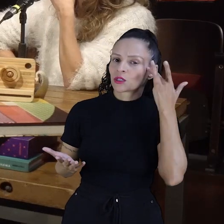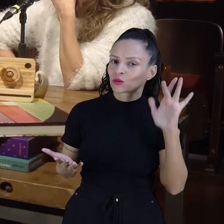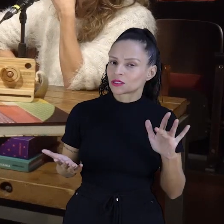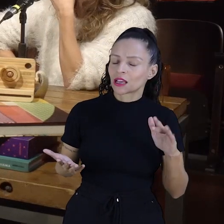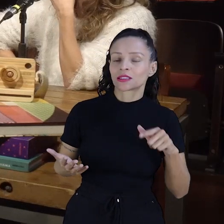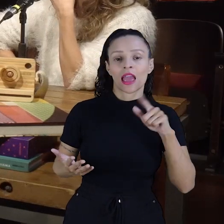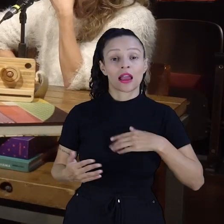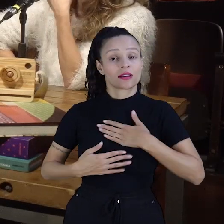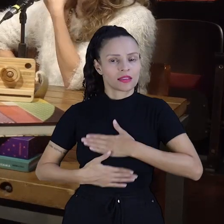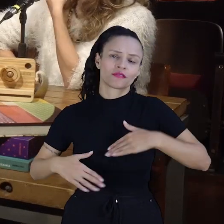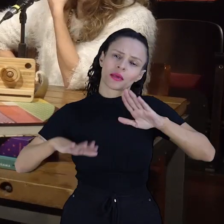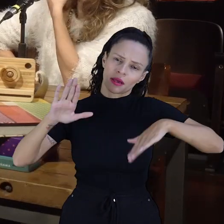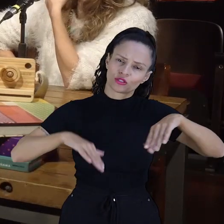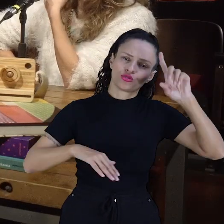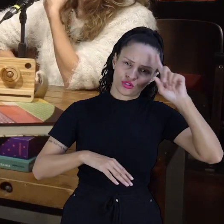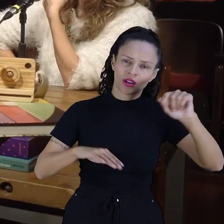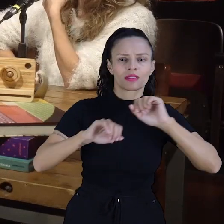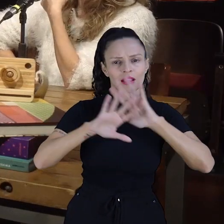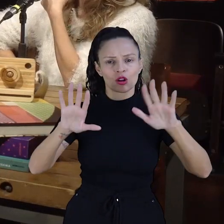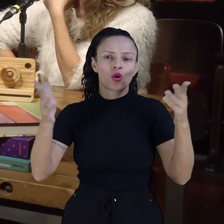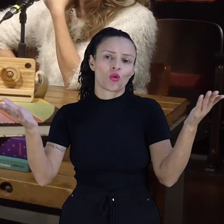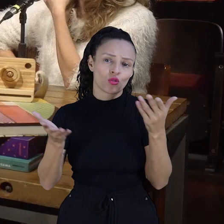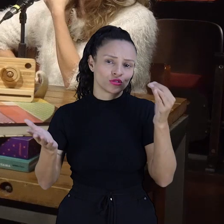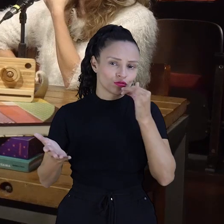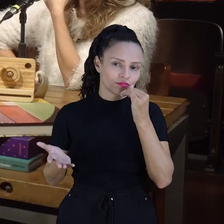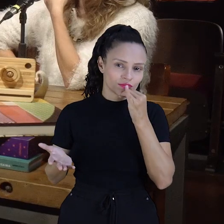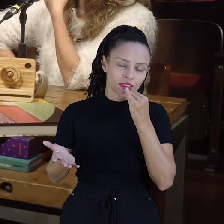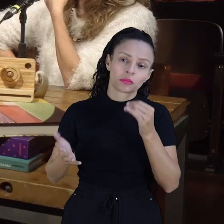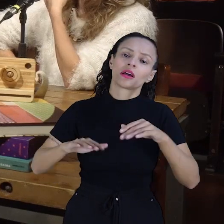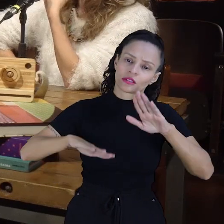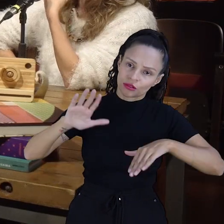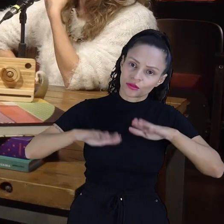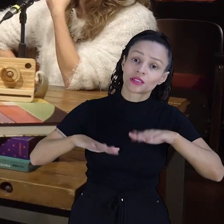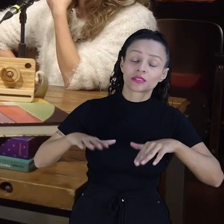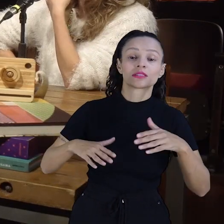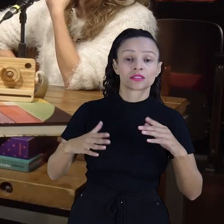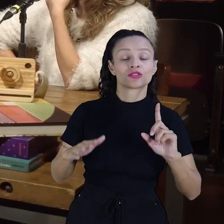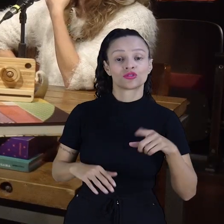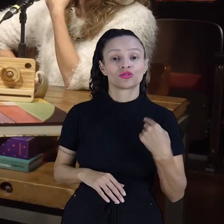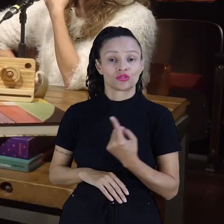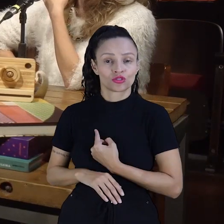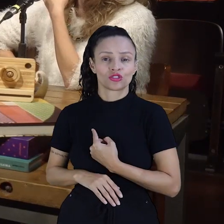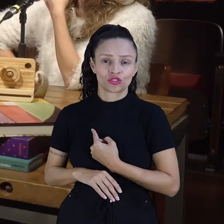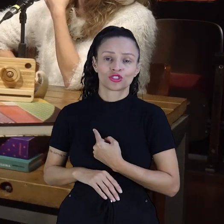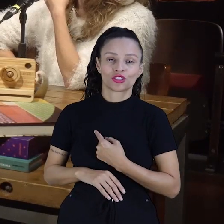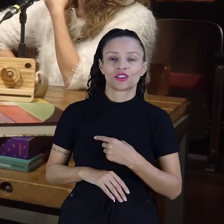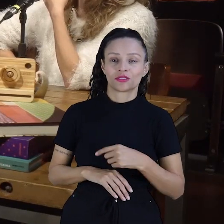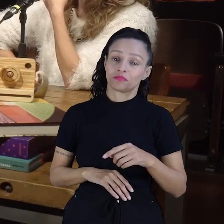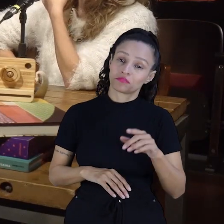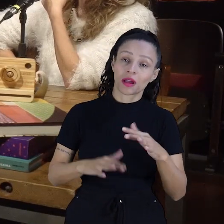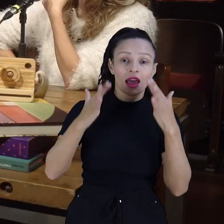não sei se é tão agradável. Depende do dia, né? Claro, se um dia como hoje, talvez a gente ficasse